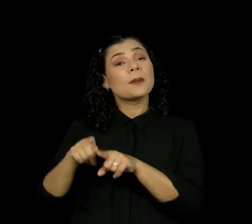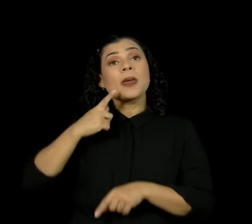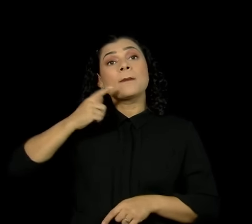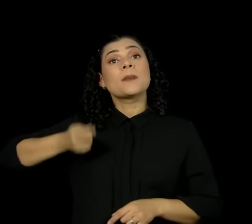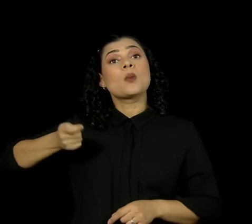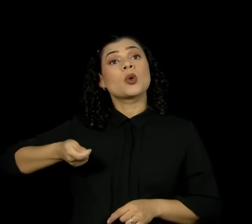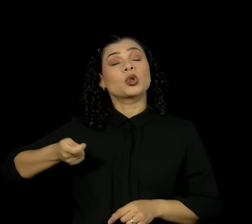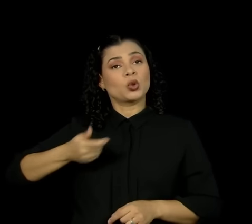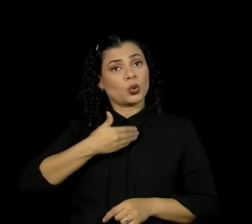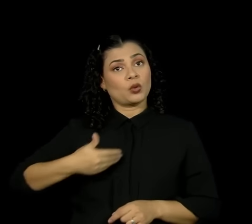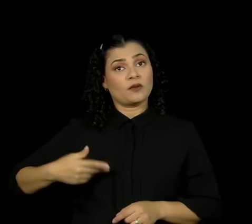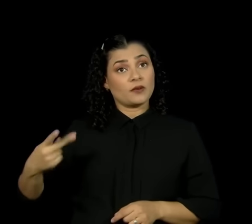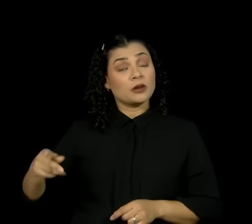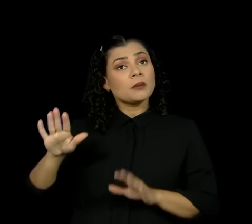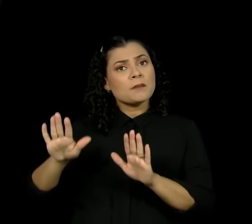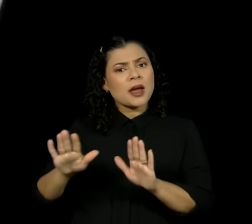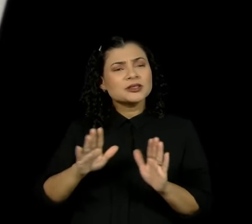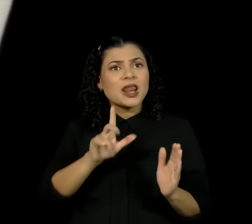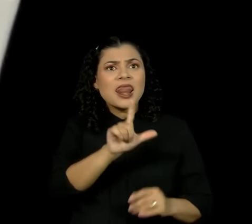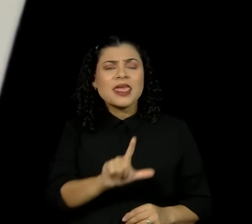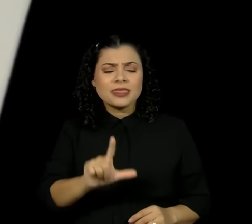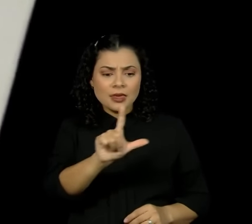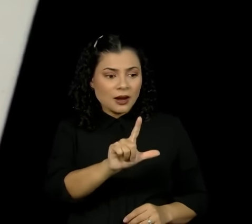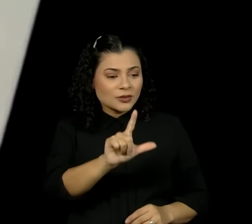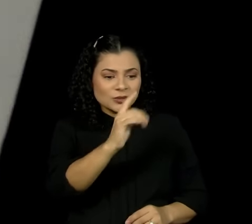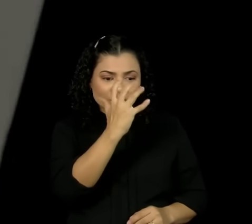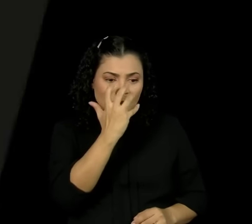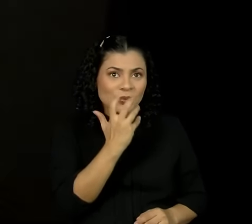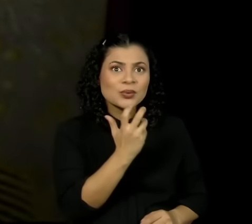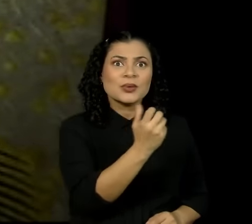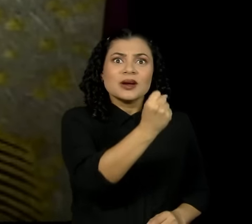jovem, encontrou na literatura a sua grande paixão.